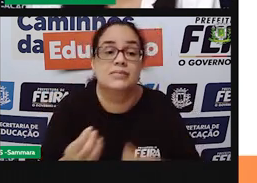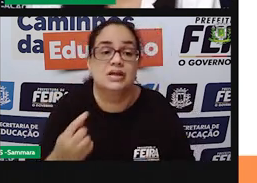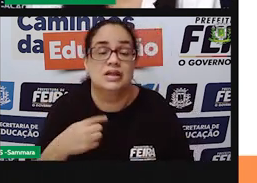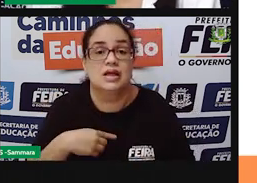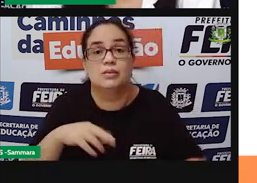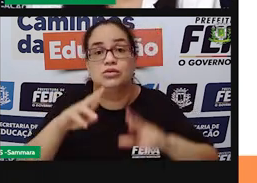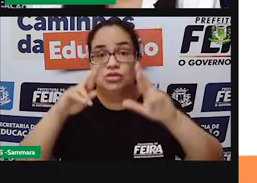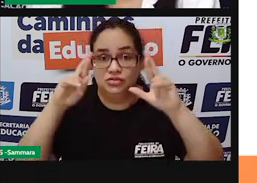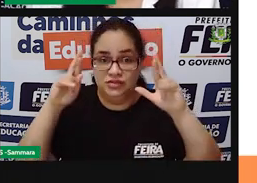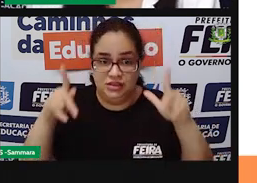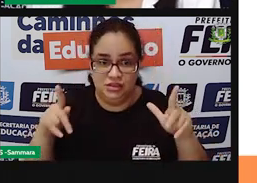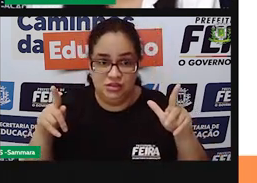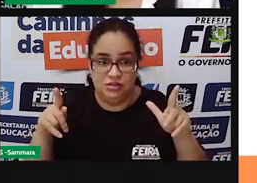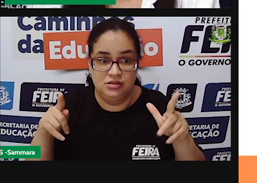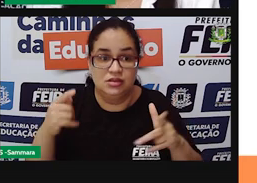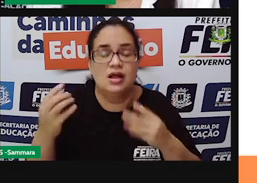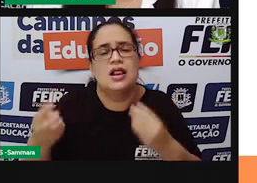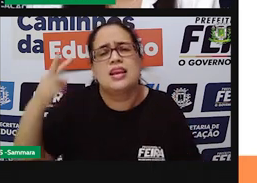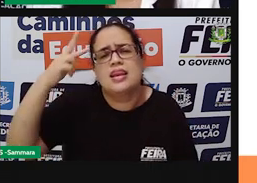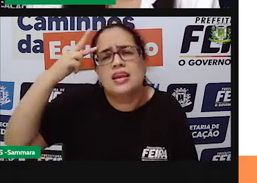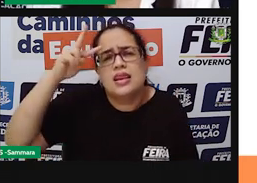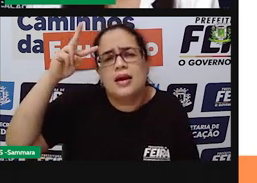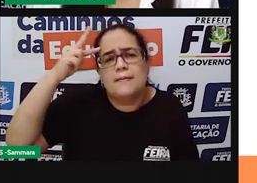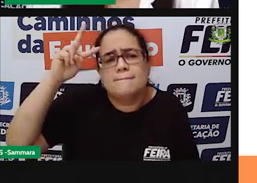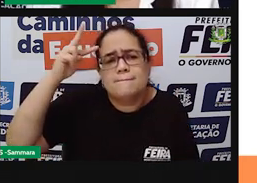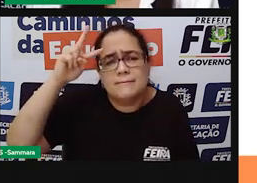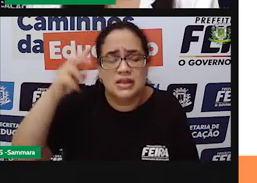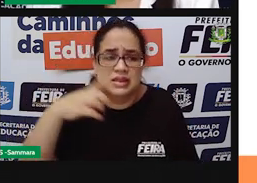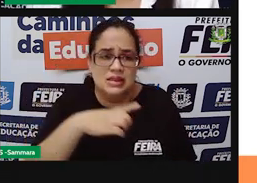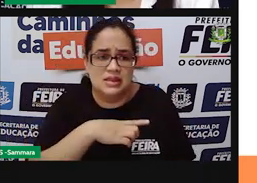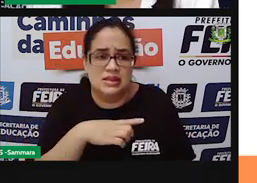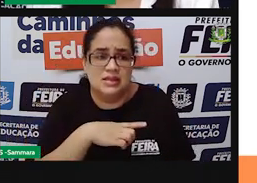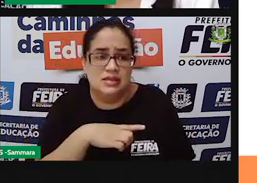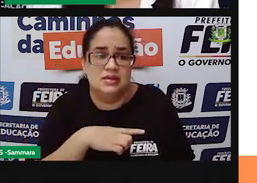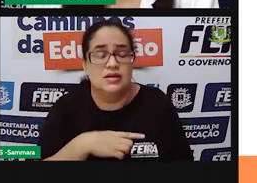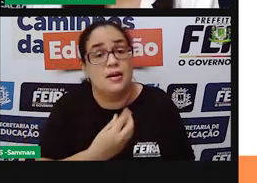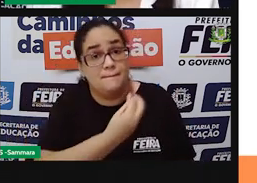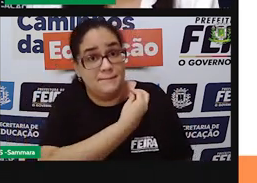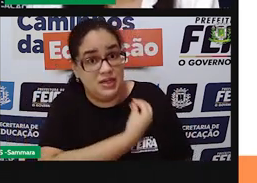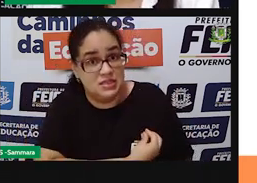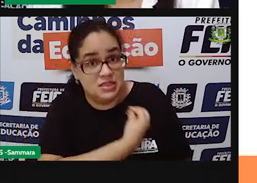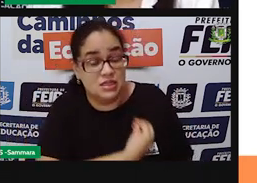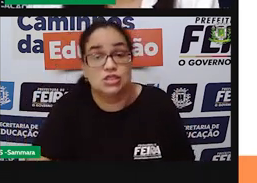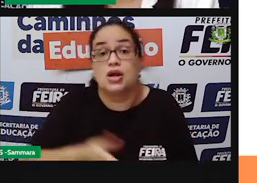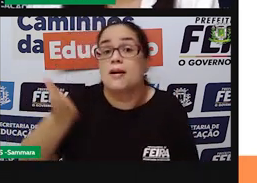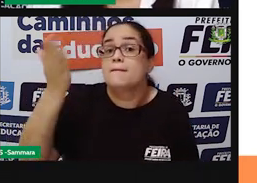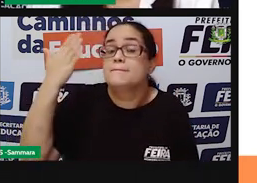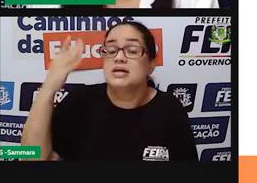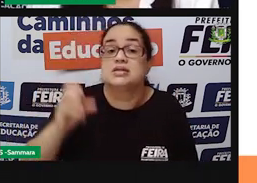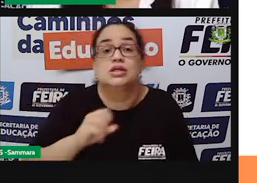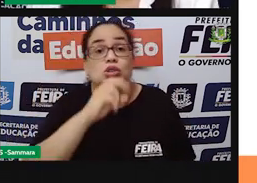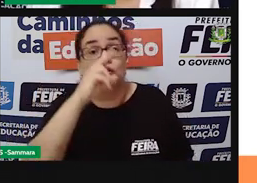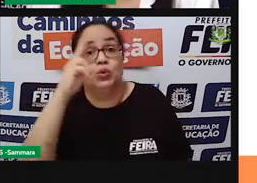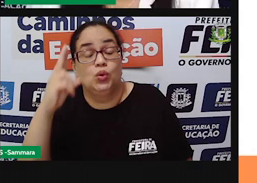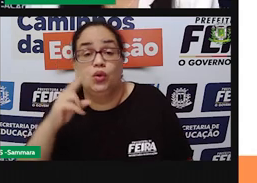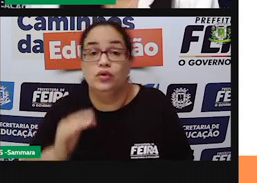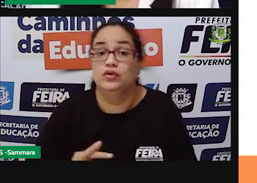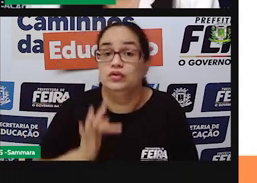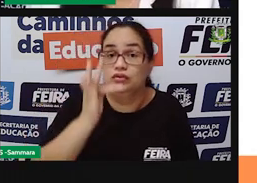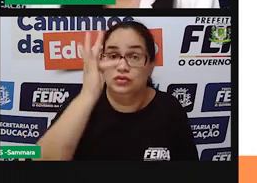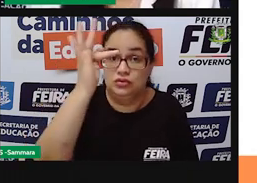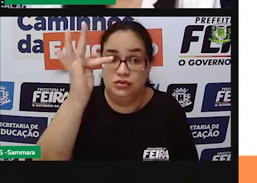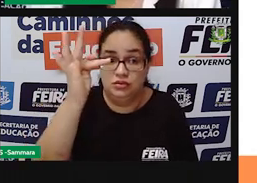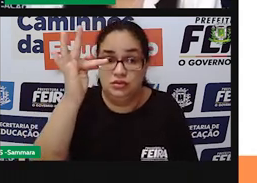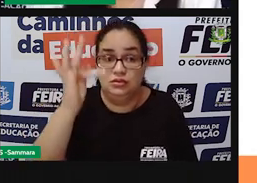tempos diferentes. Estão lembrados aí que os tempos podem ser presente, passado ou futuro.